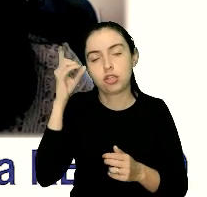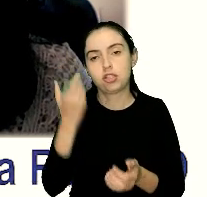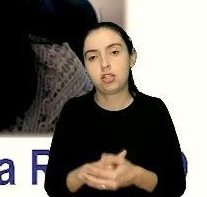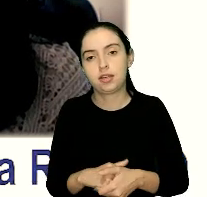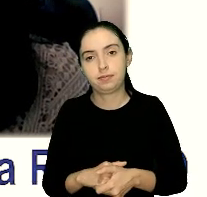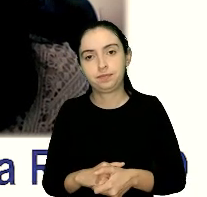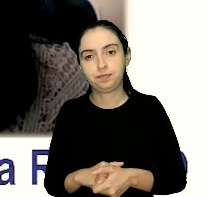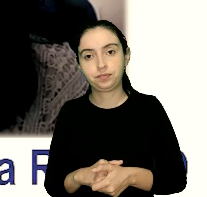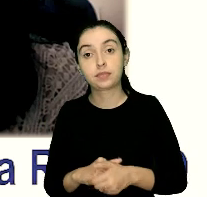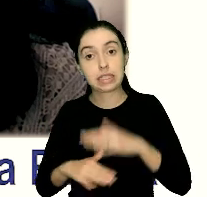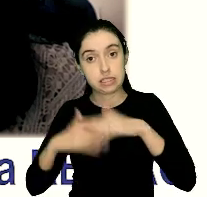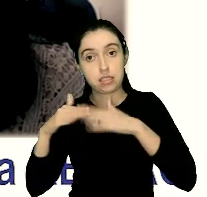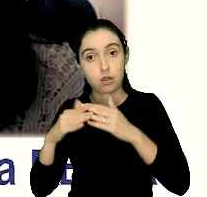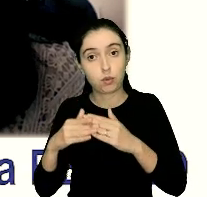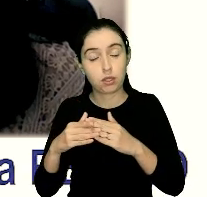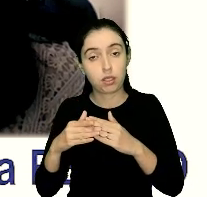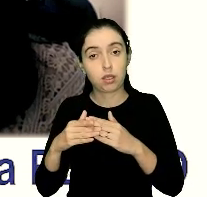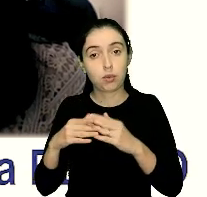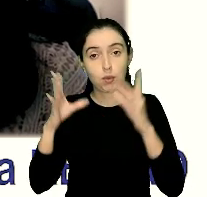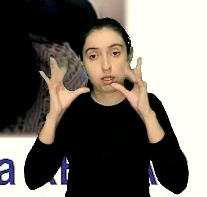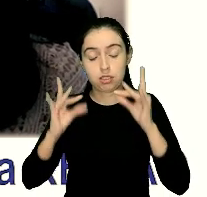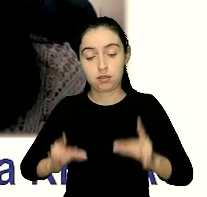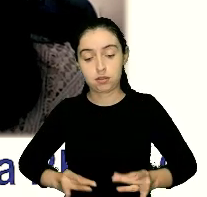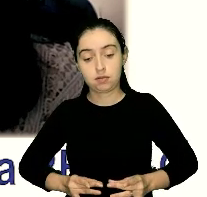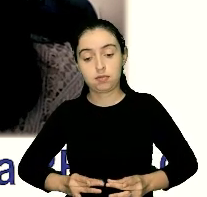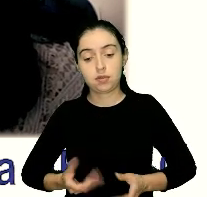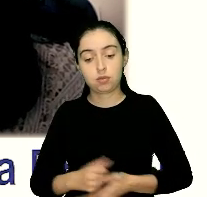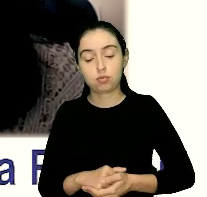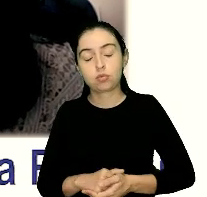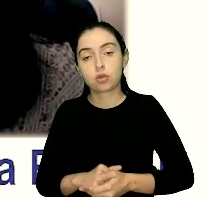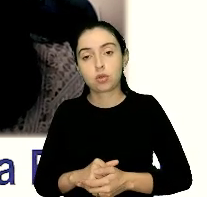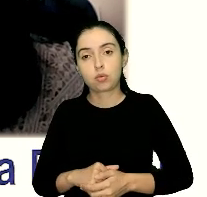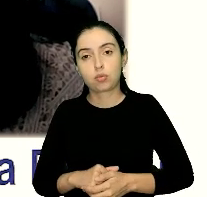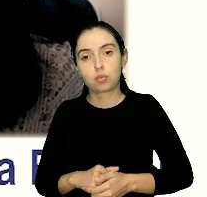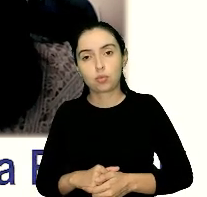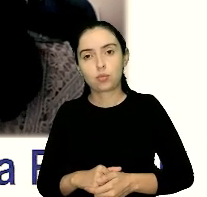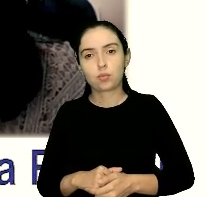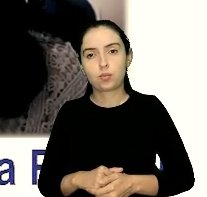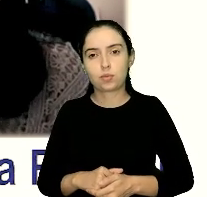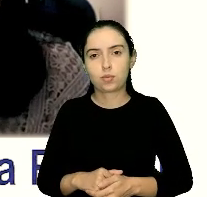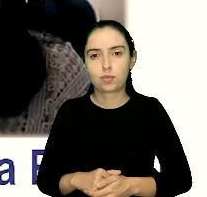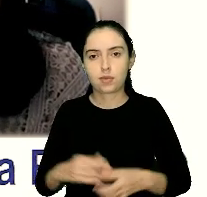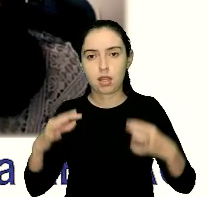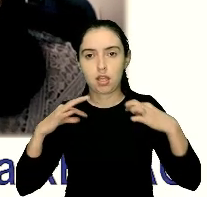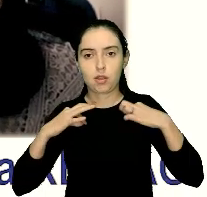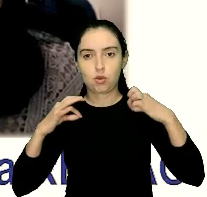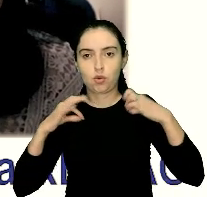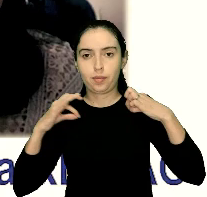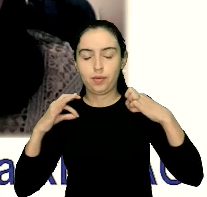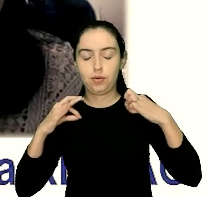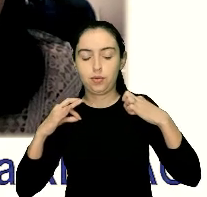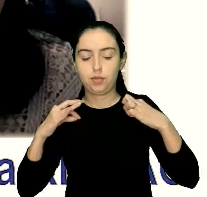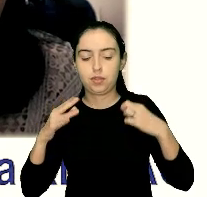descrição, eu estou com uma camisa que eu acho meio estampada, com fundo